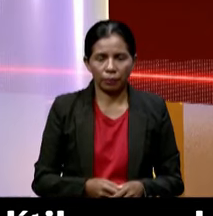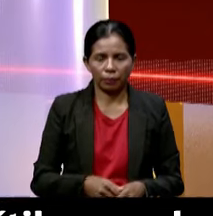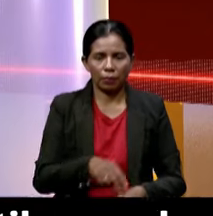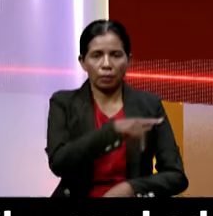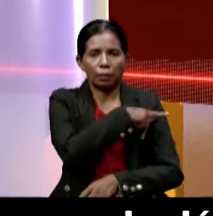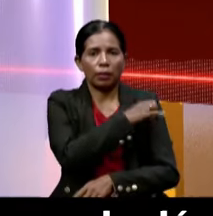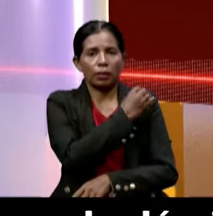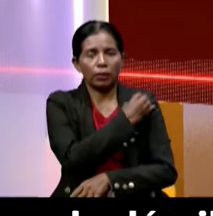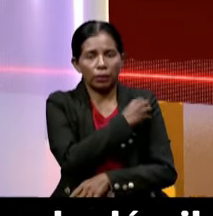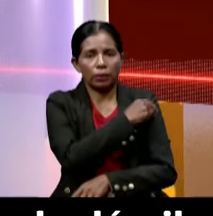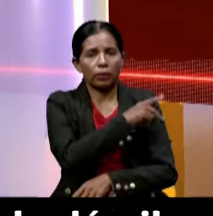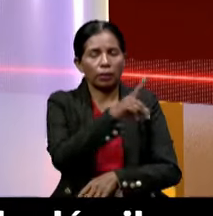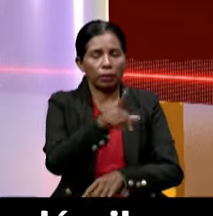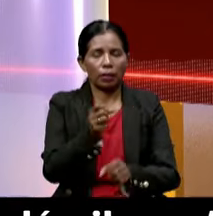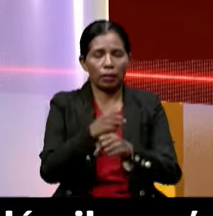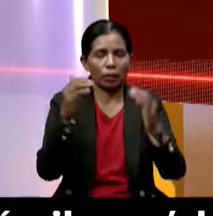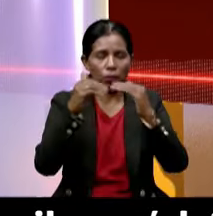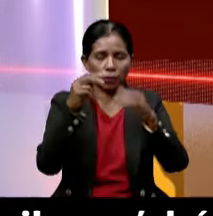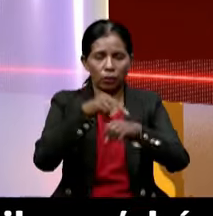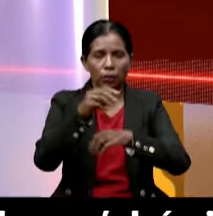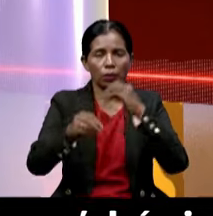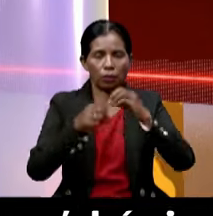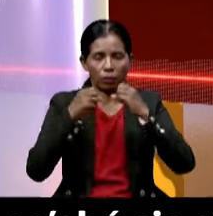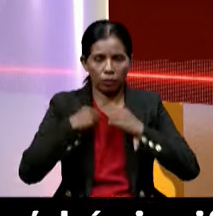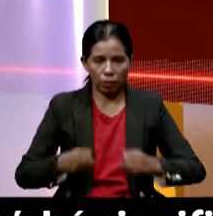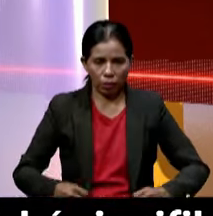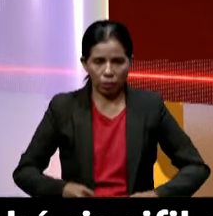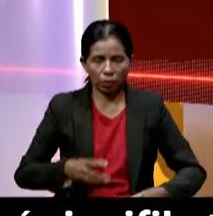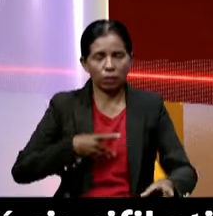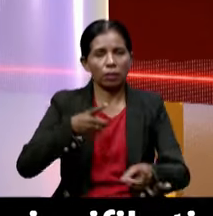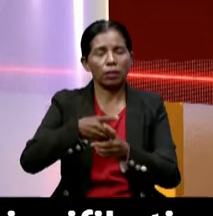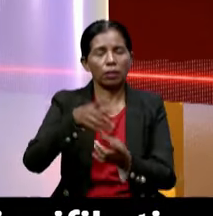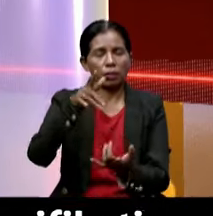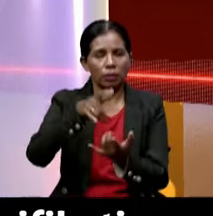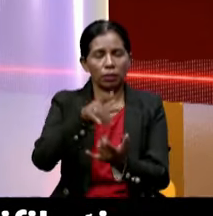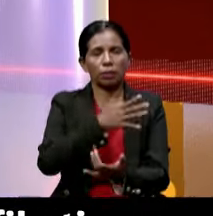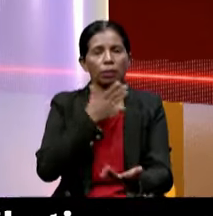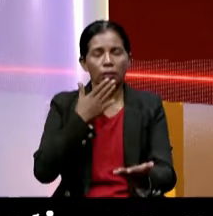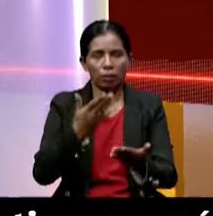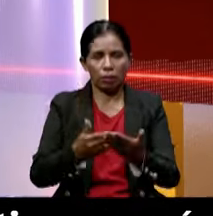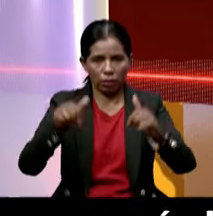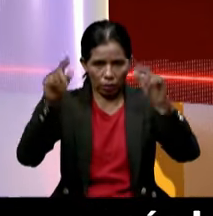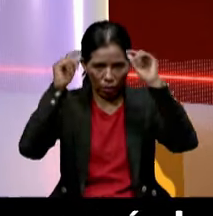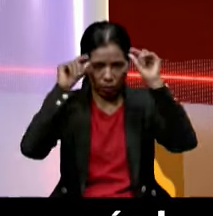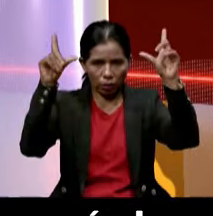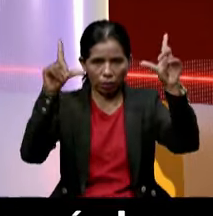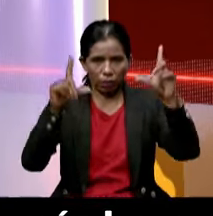Internacional realiza diálogo nacional con ABA, Saúde no Direito Sexual Reproductiva y